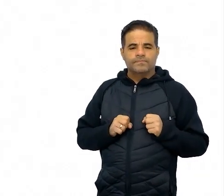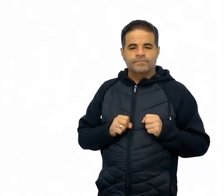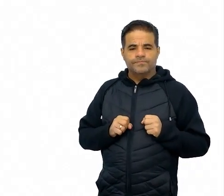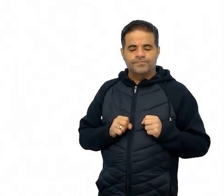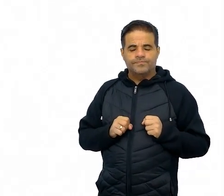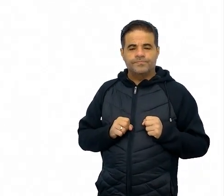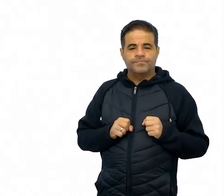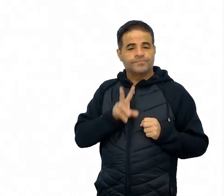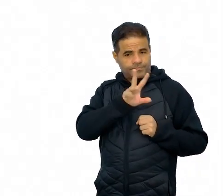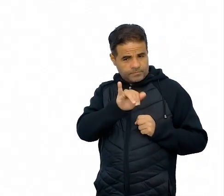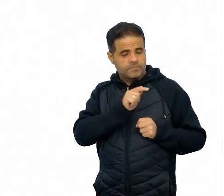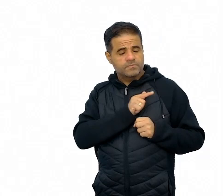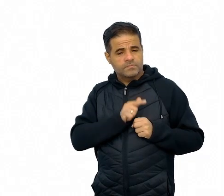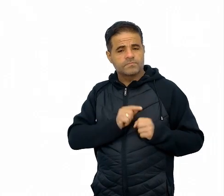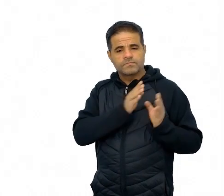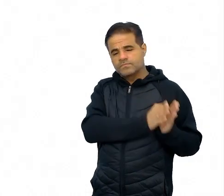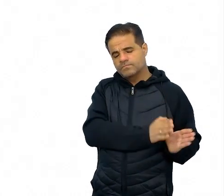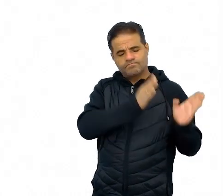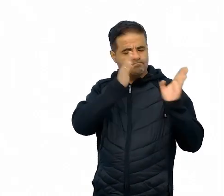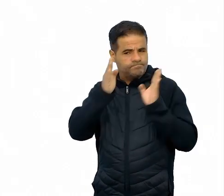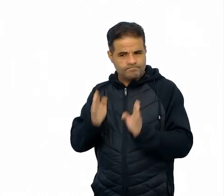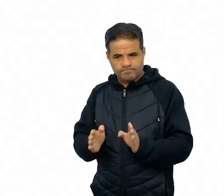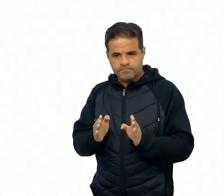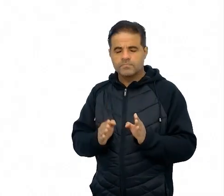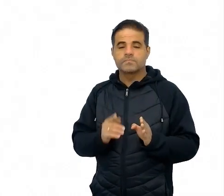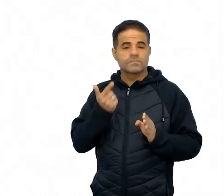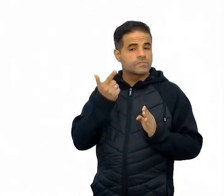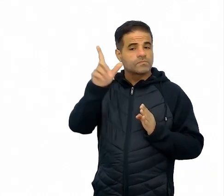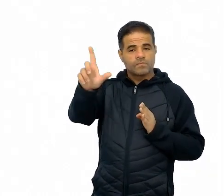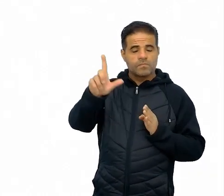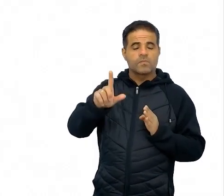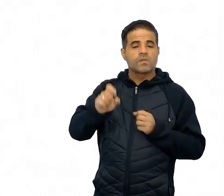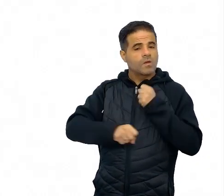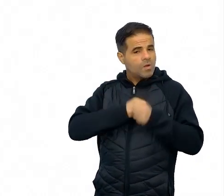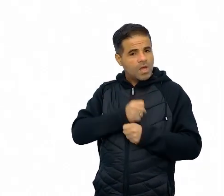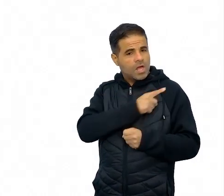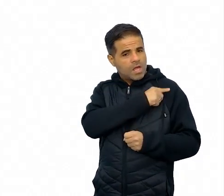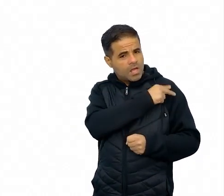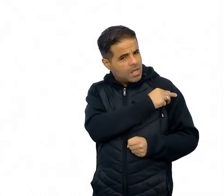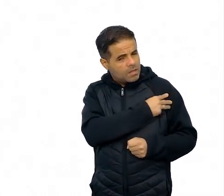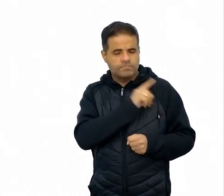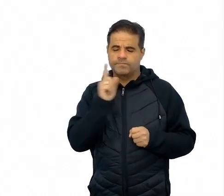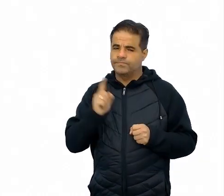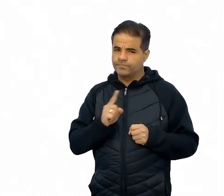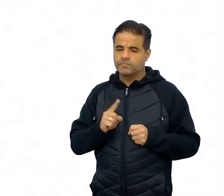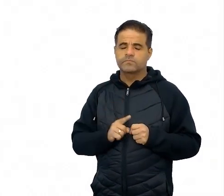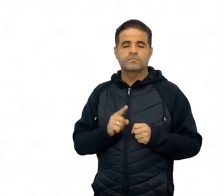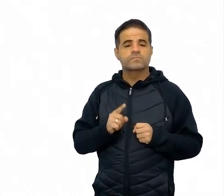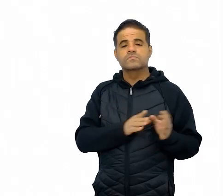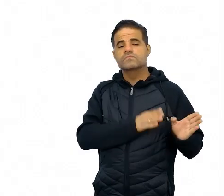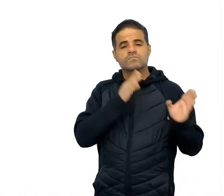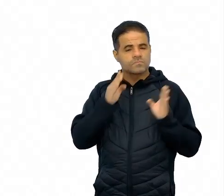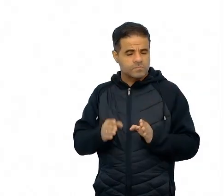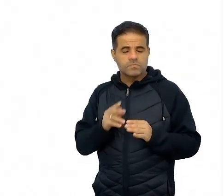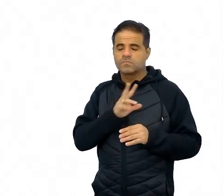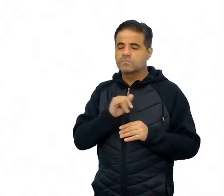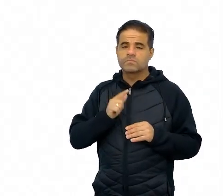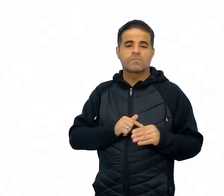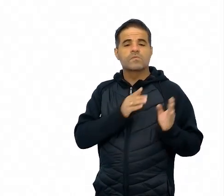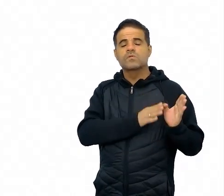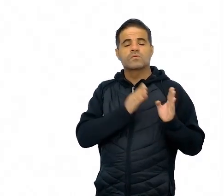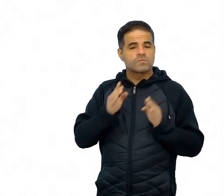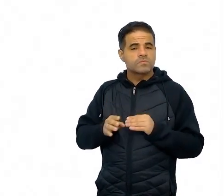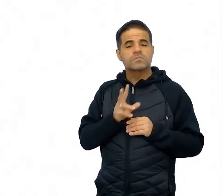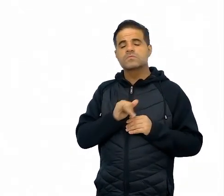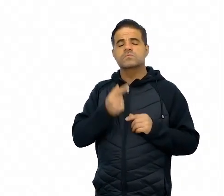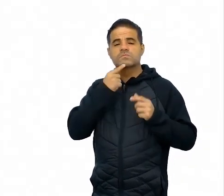nós teremos de etapa, não a próxima que é de ano e série, a outra que é de etapa, que nós só teremos de etapa, nós